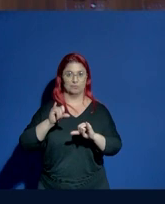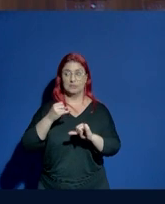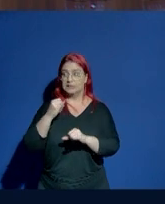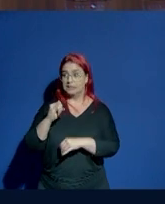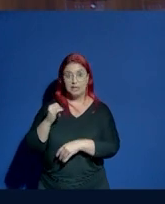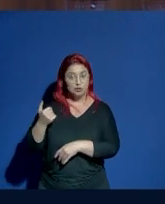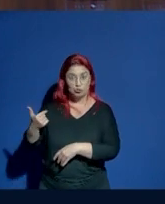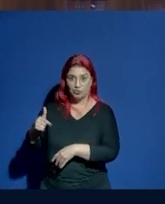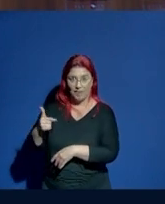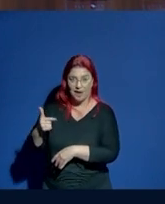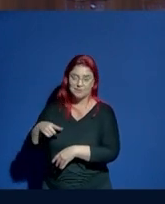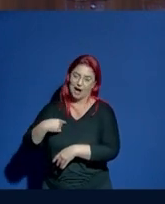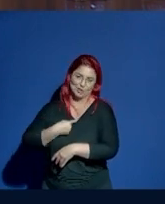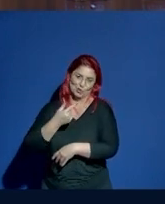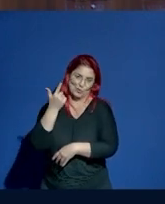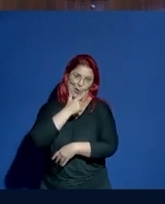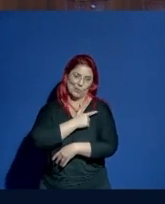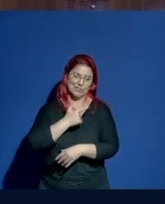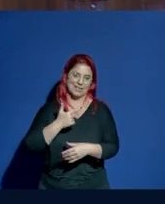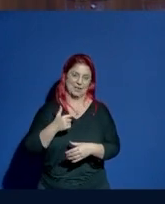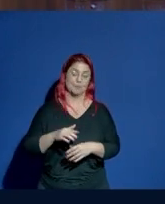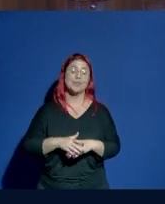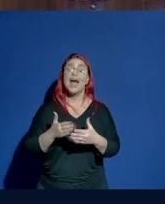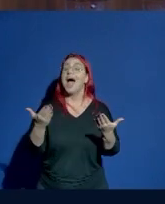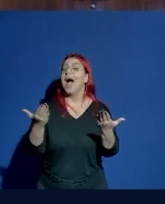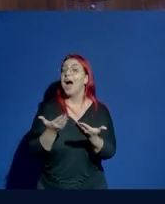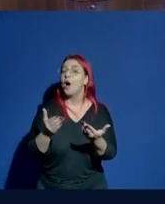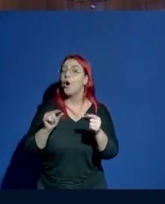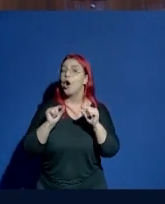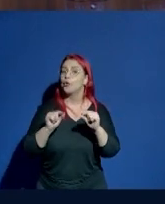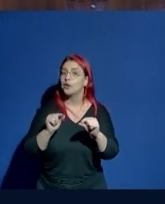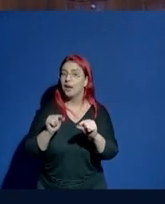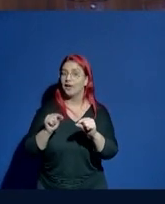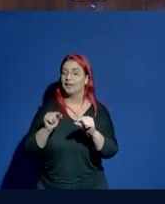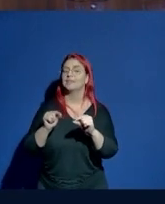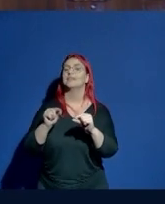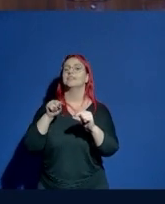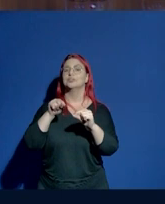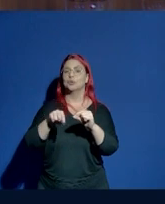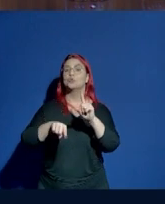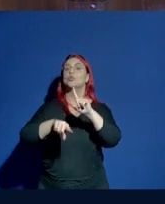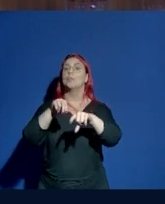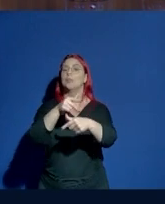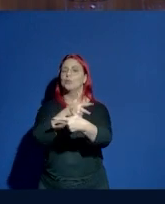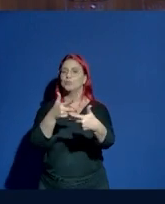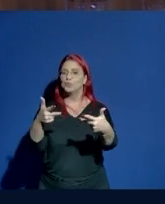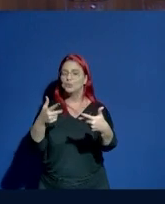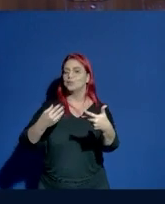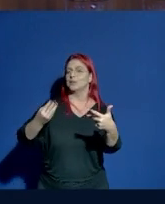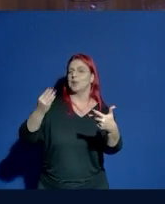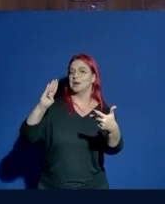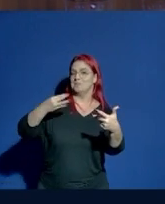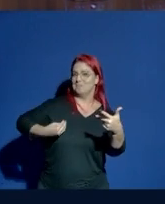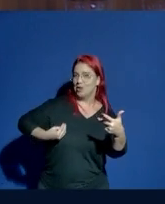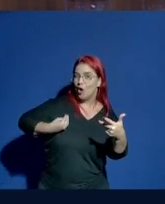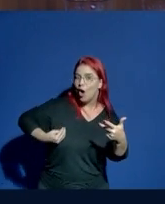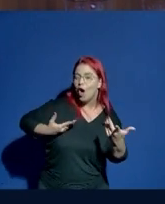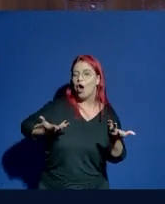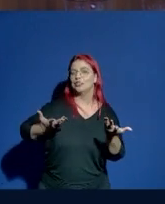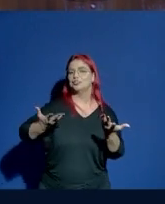aqui. Agora está vindo a onda dos defensivos biológicos, ok? Uma onda mais